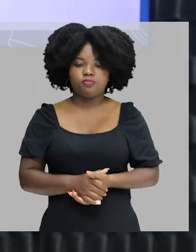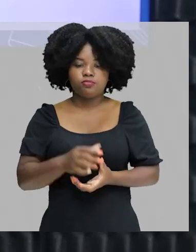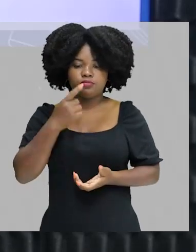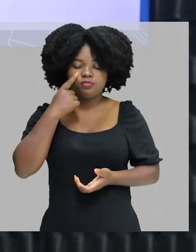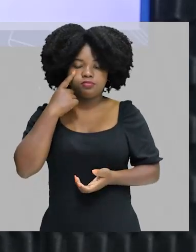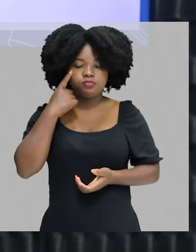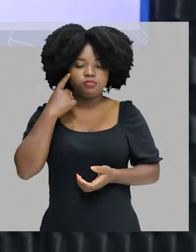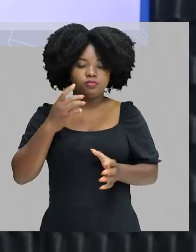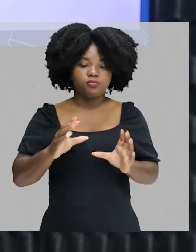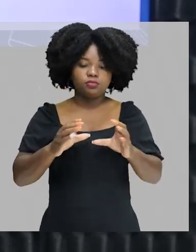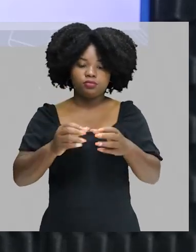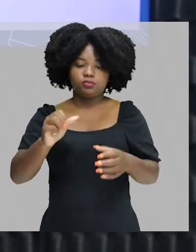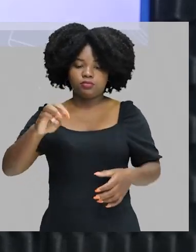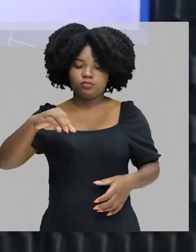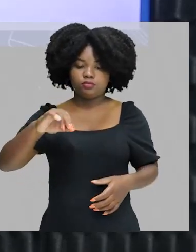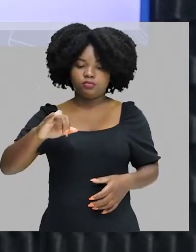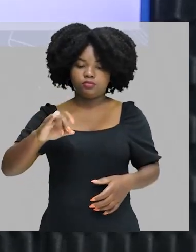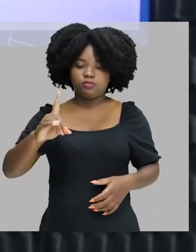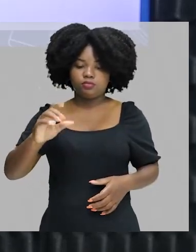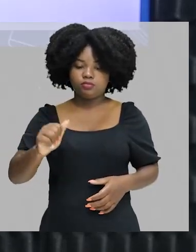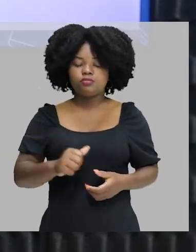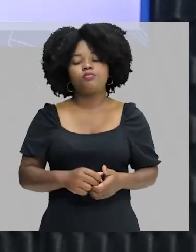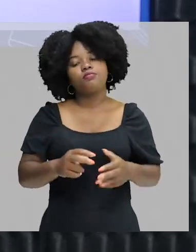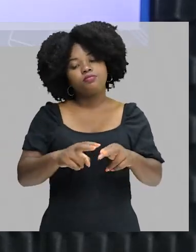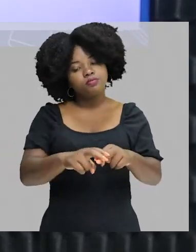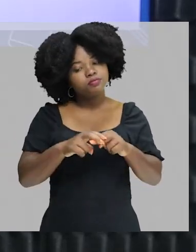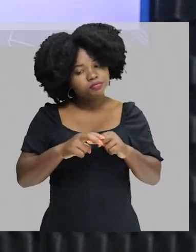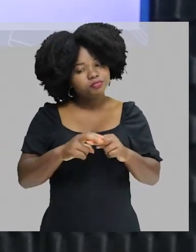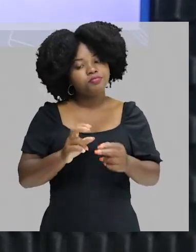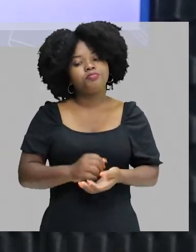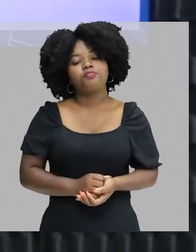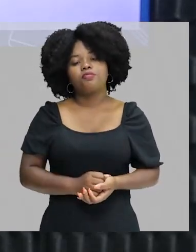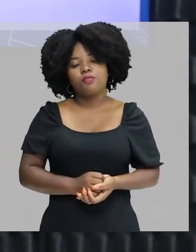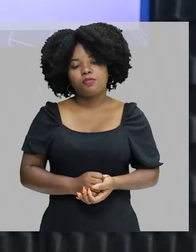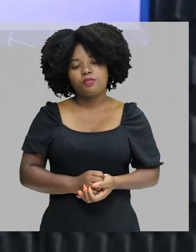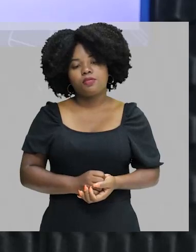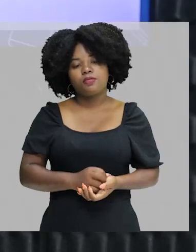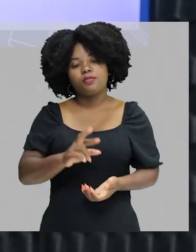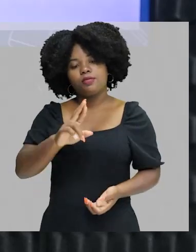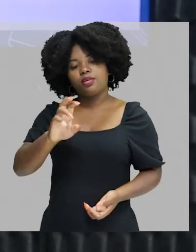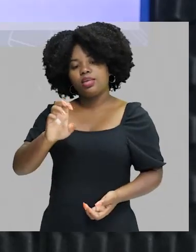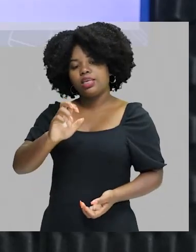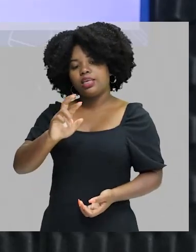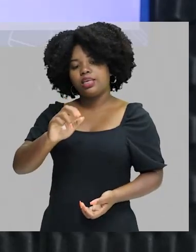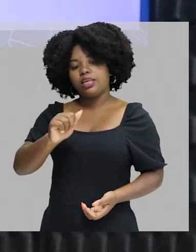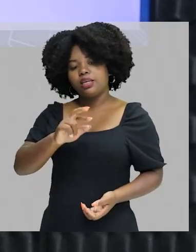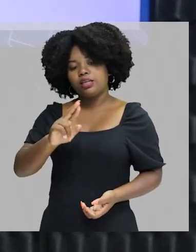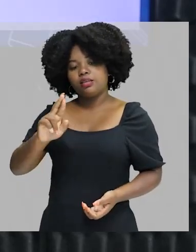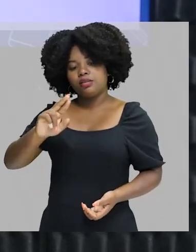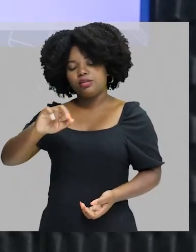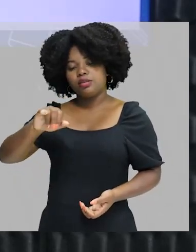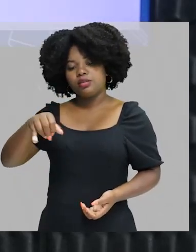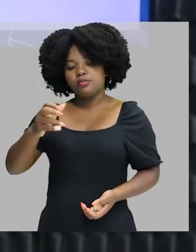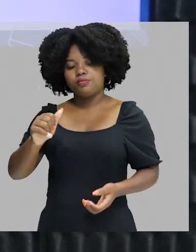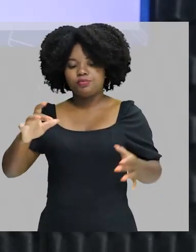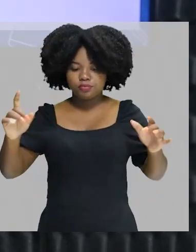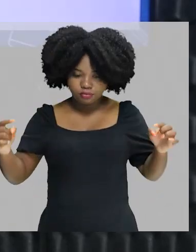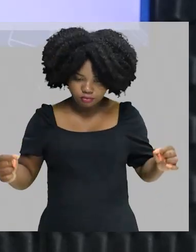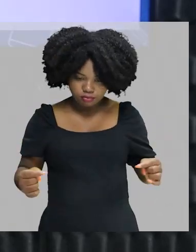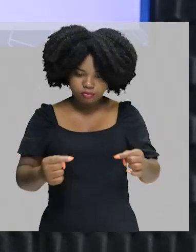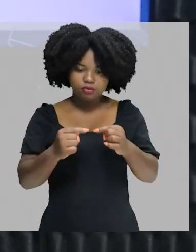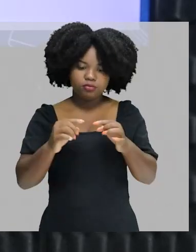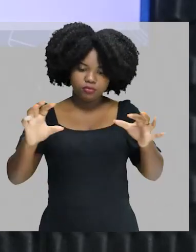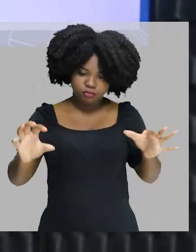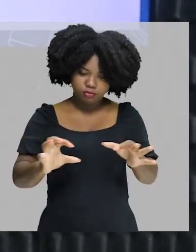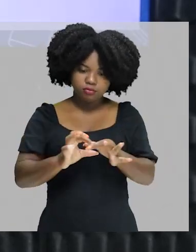álcool o grupo amida. Por isso falamos em um polímero de rearranjo, porque no ponto de junção